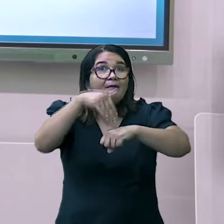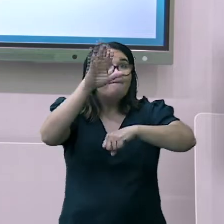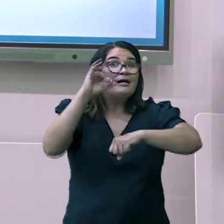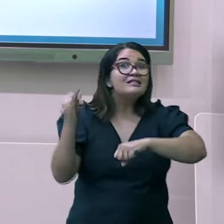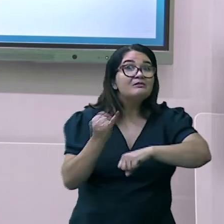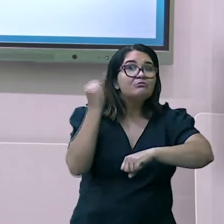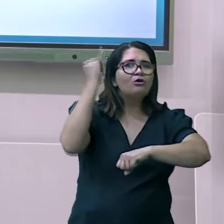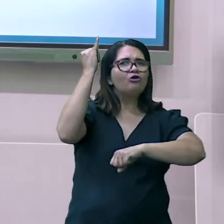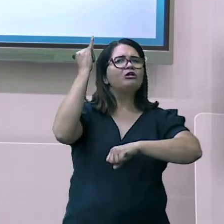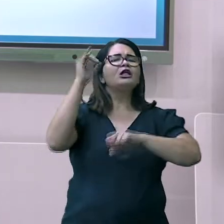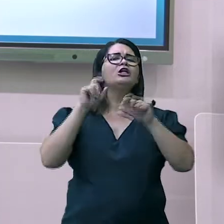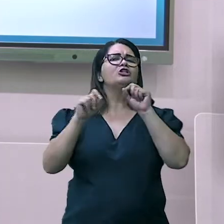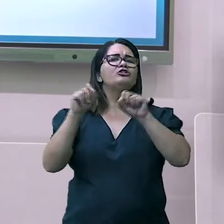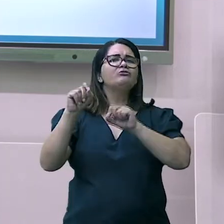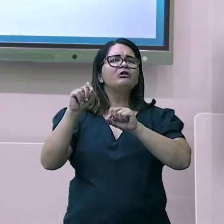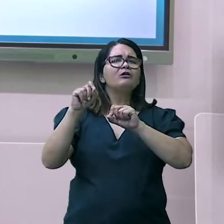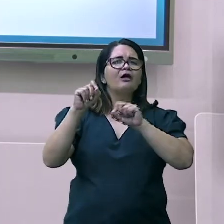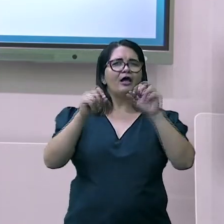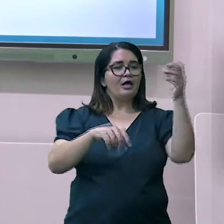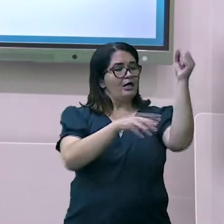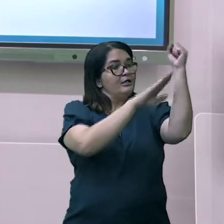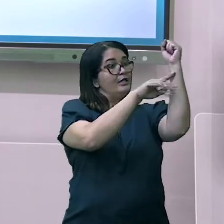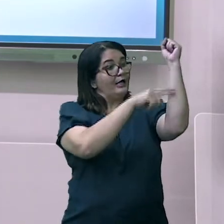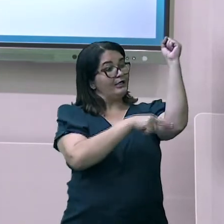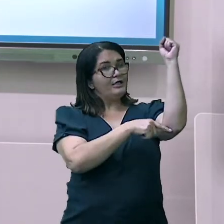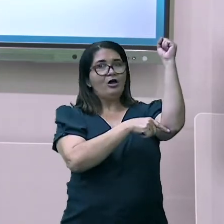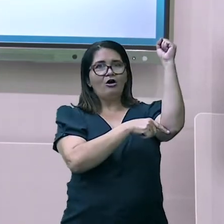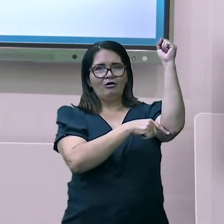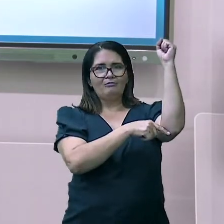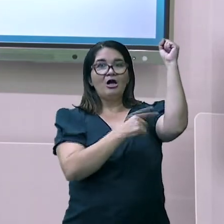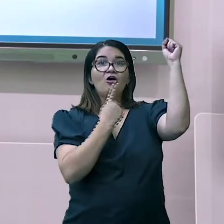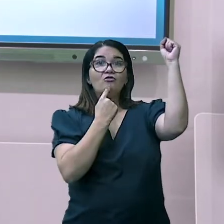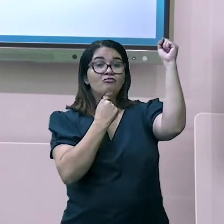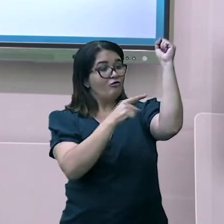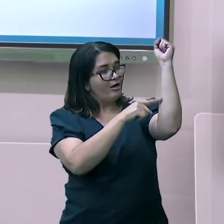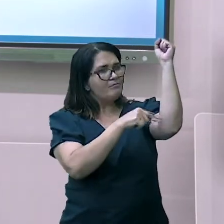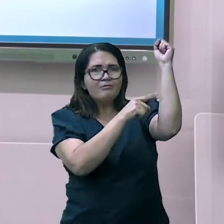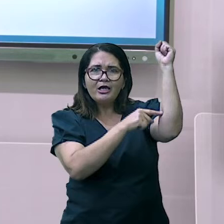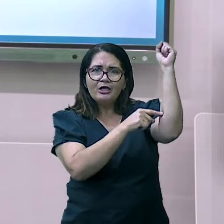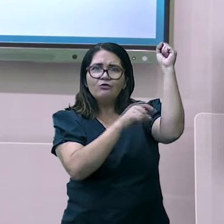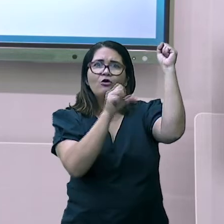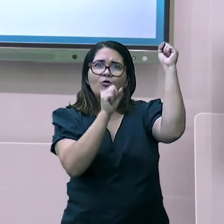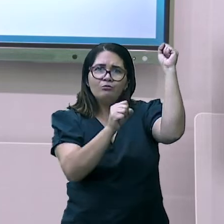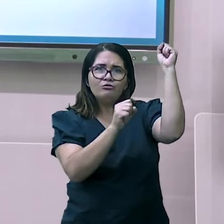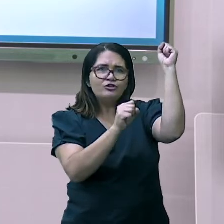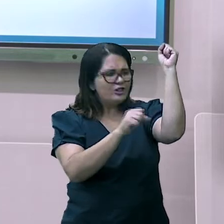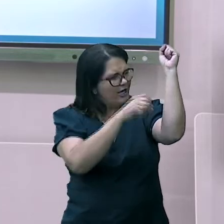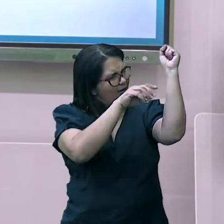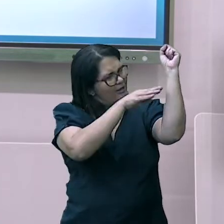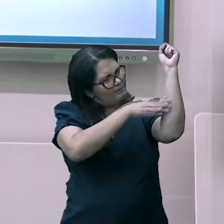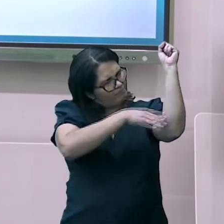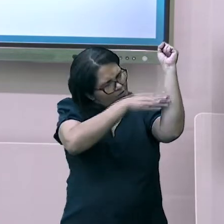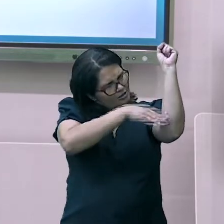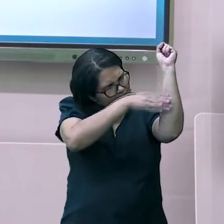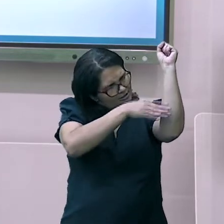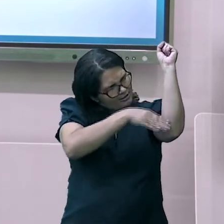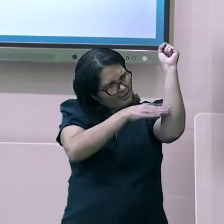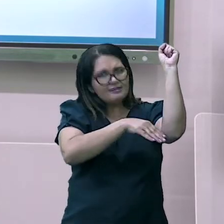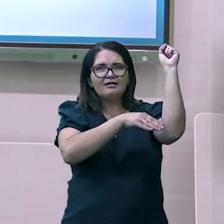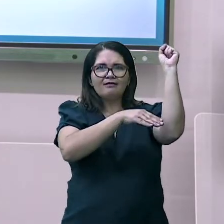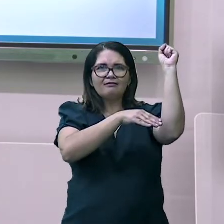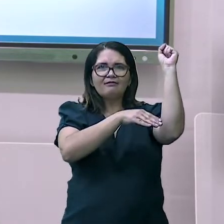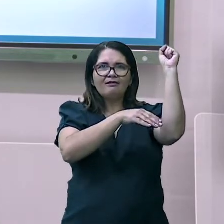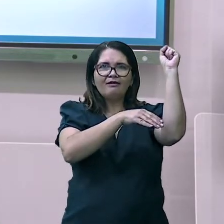madeira era utilizada para produzir corante, que tingia roupas, tecidos. A exportação